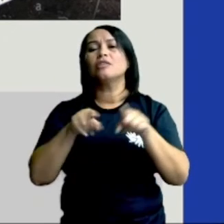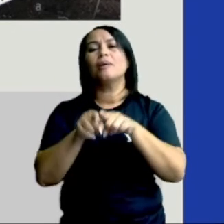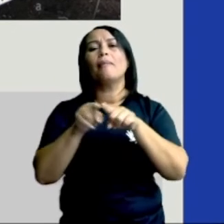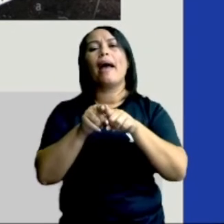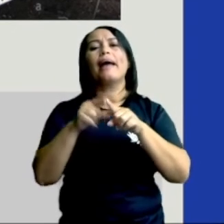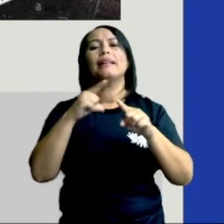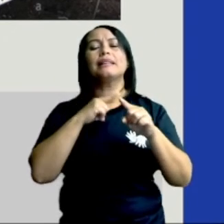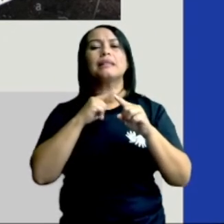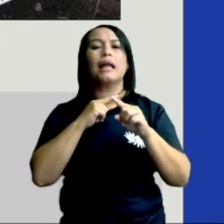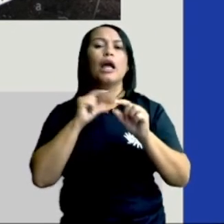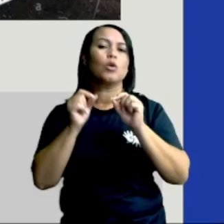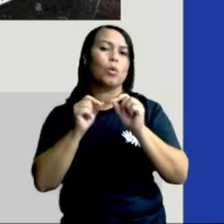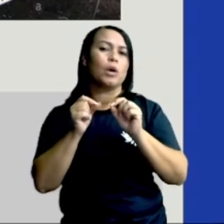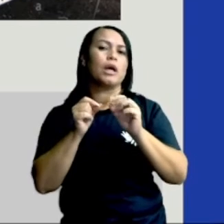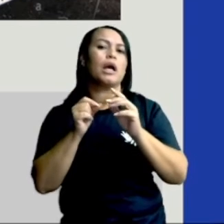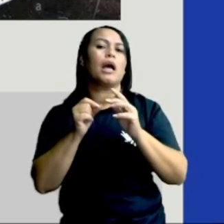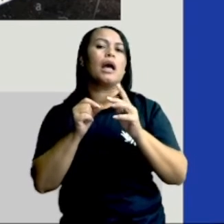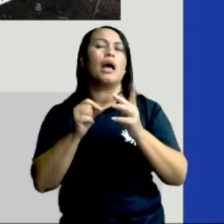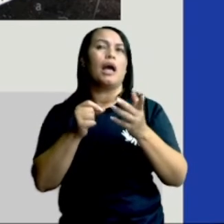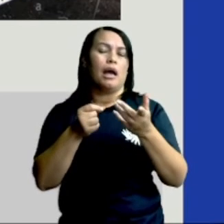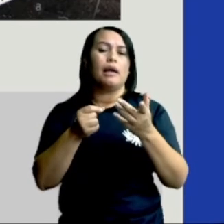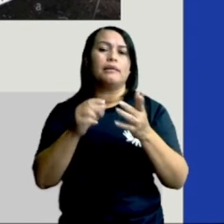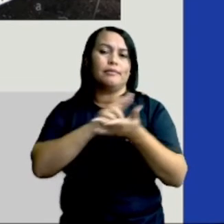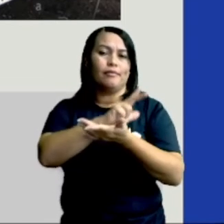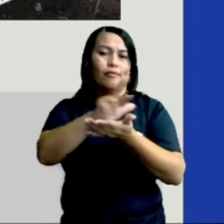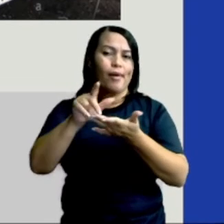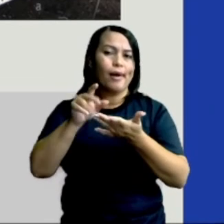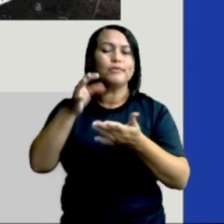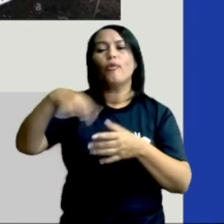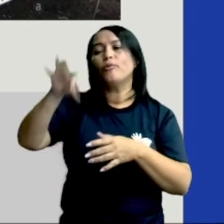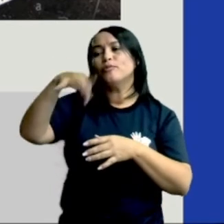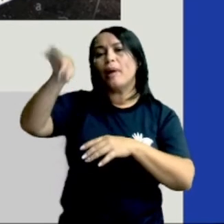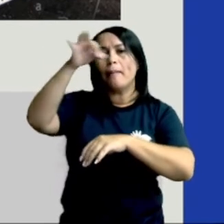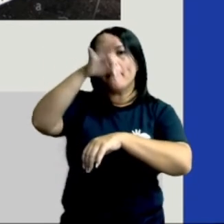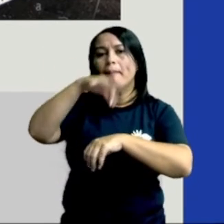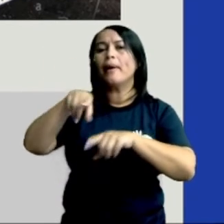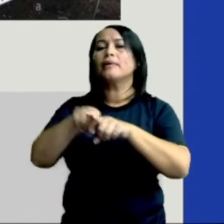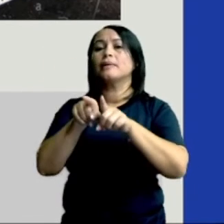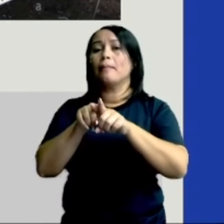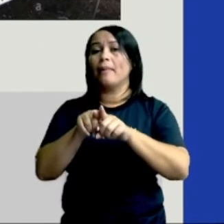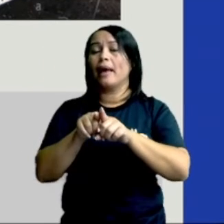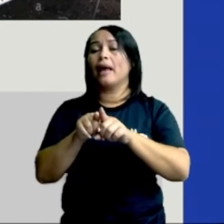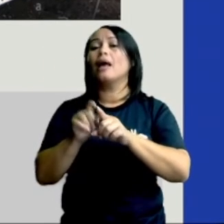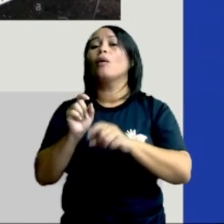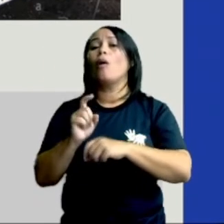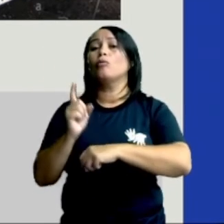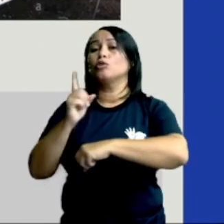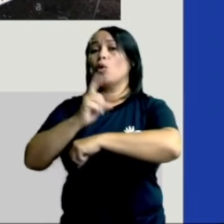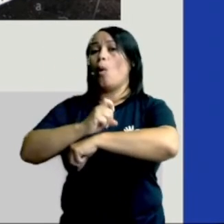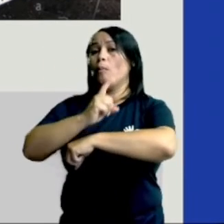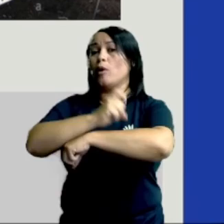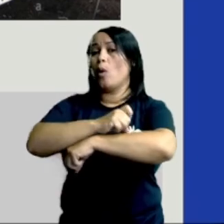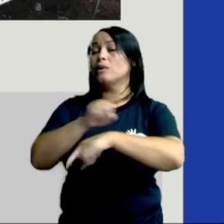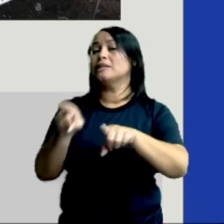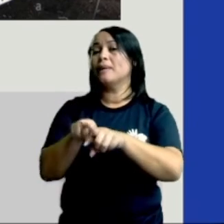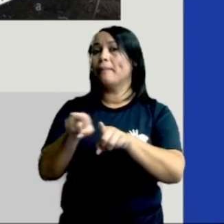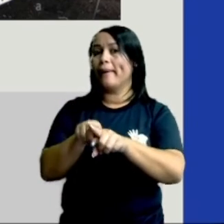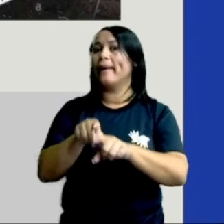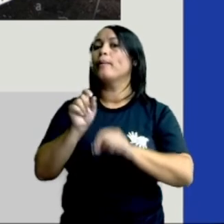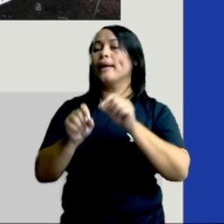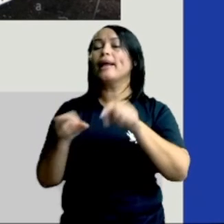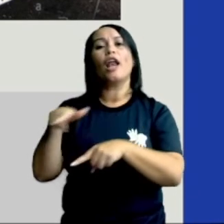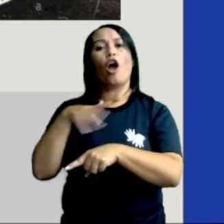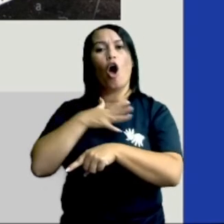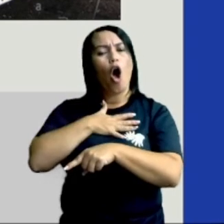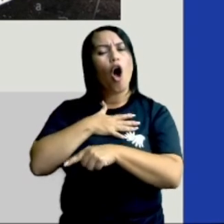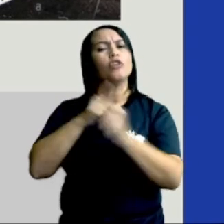pode ser uma casa, um abrigo para diversos insetos, como barbeiro, como até escorpiões. Então, ele